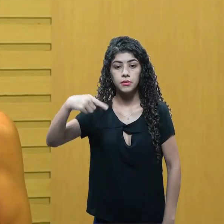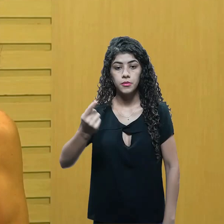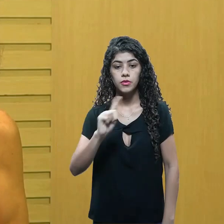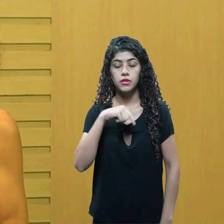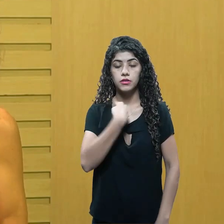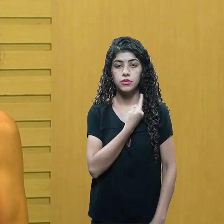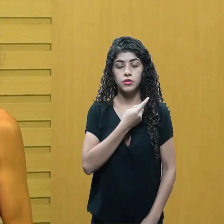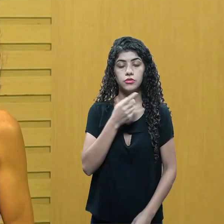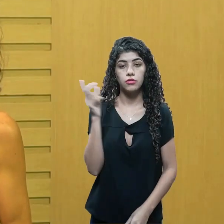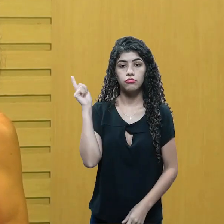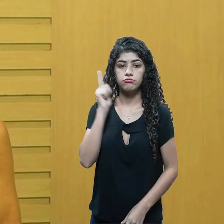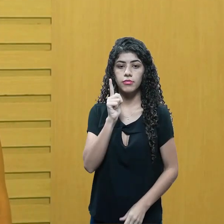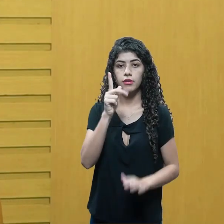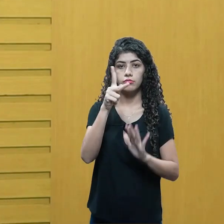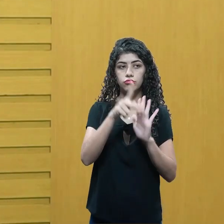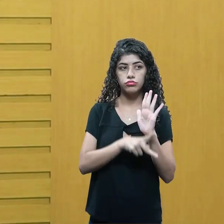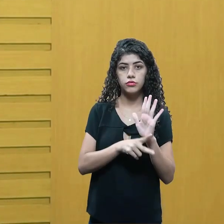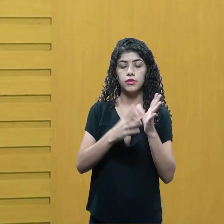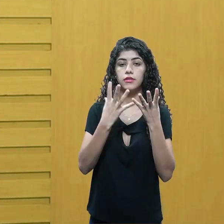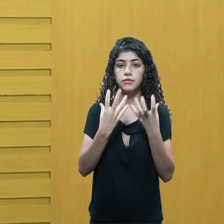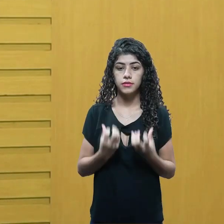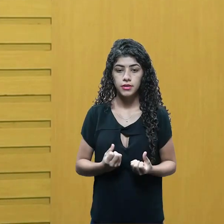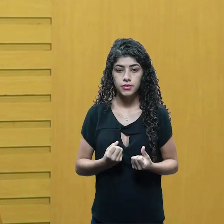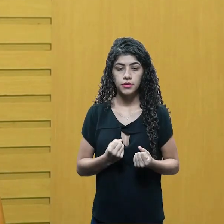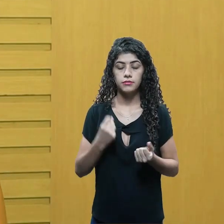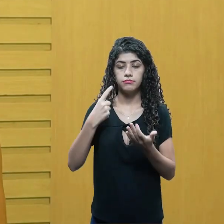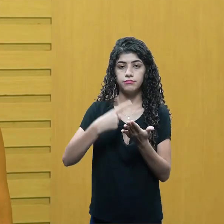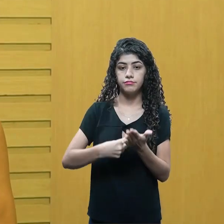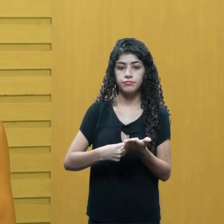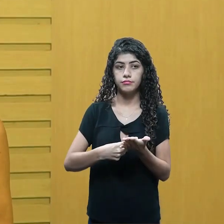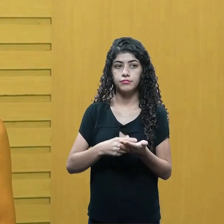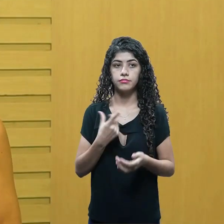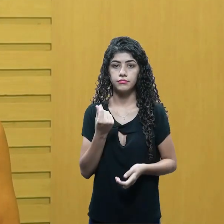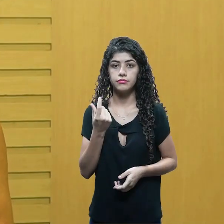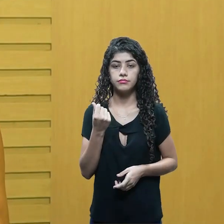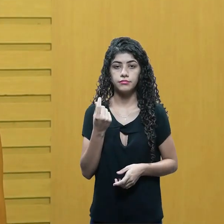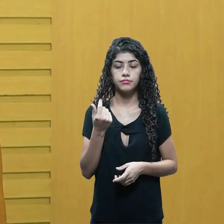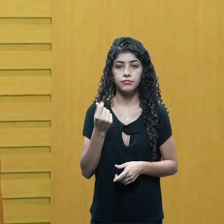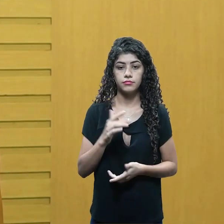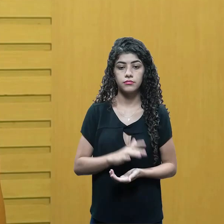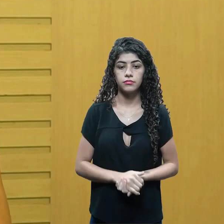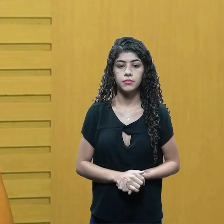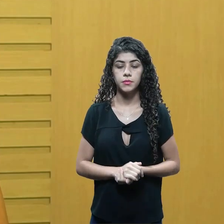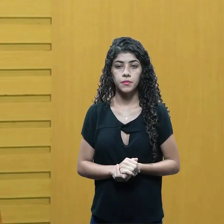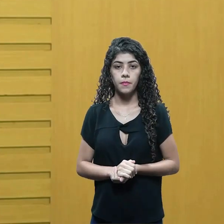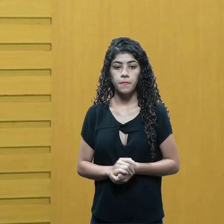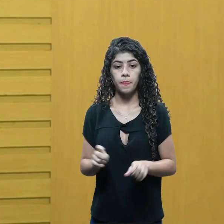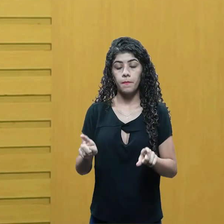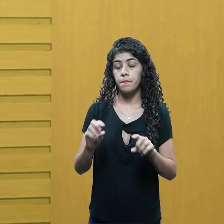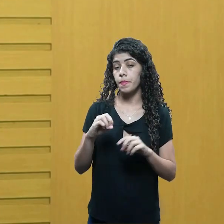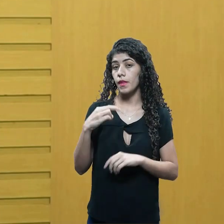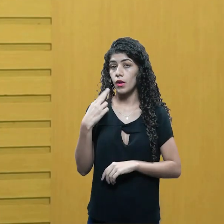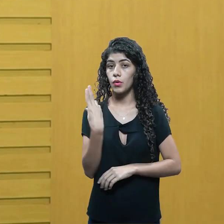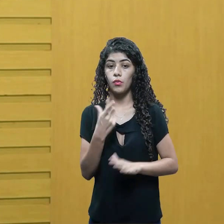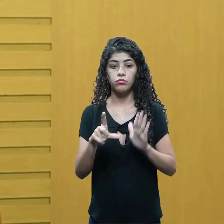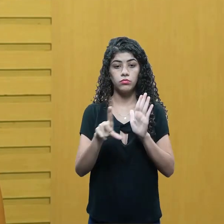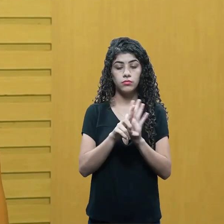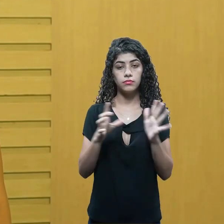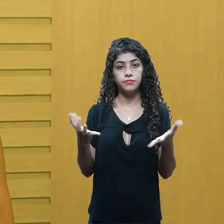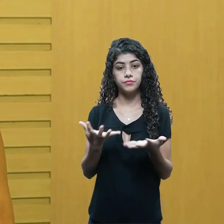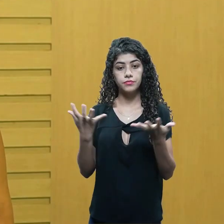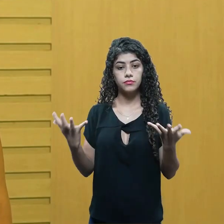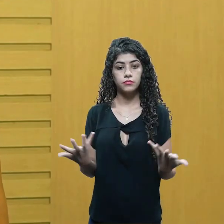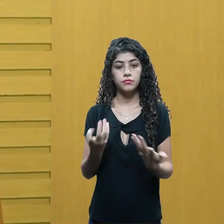Logo depois que a gente consegue aprovar um projeto, com recursos oriundos do FSA, da Ancine ou de alguma lei